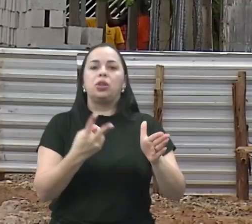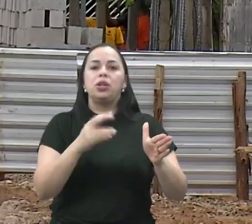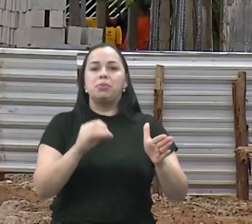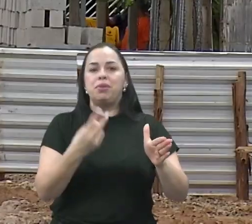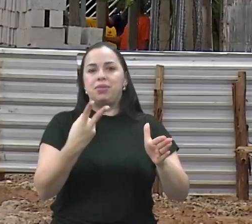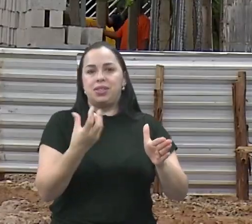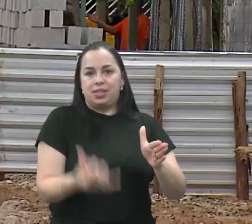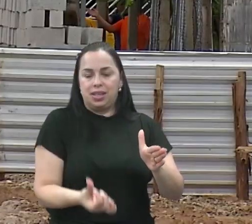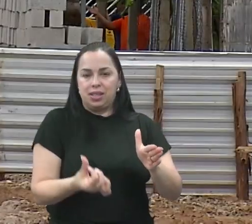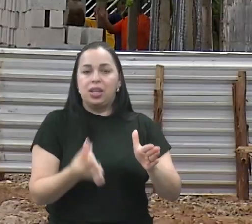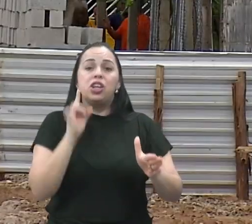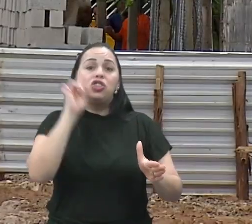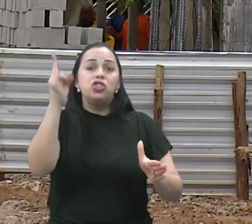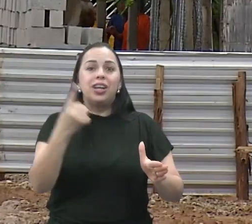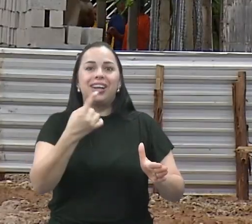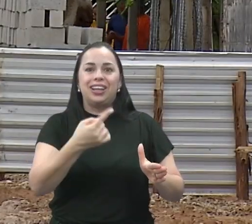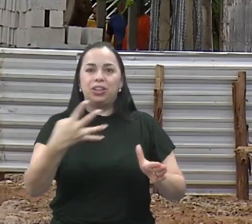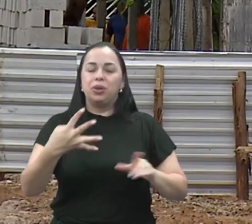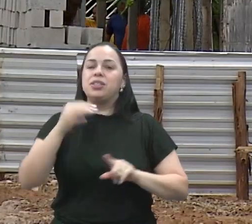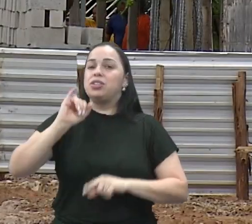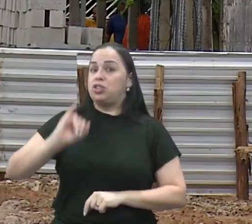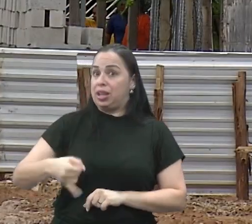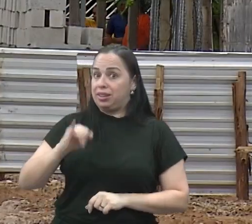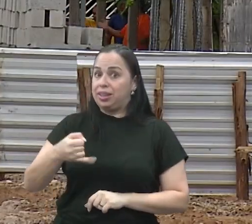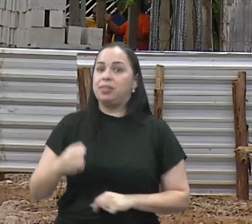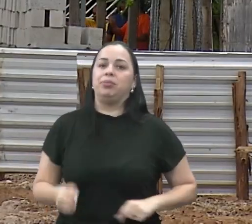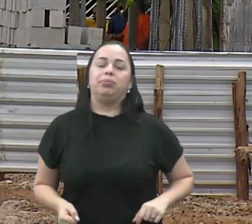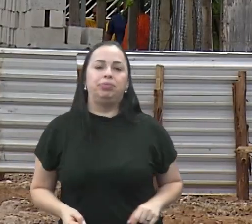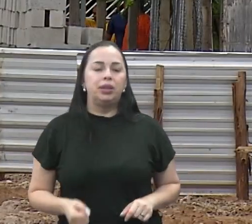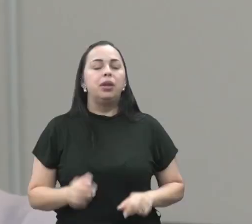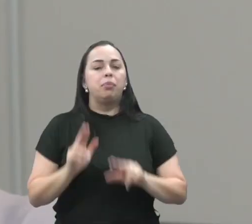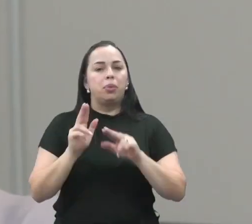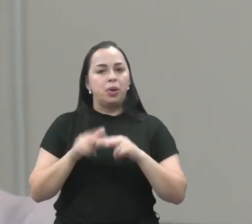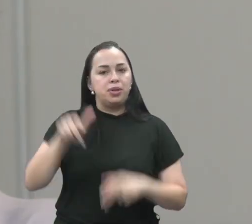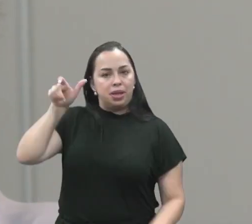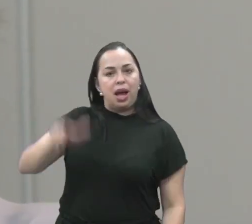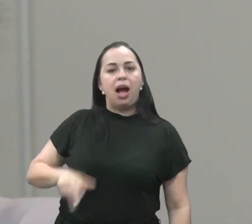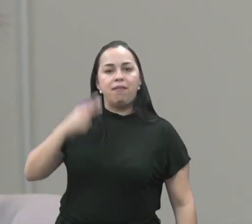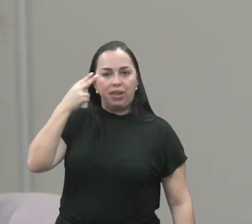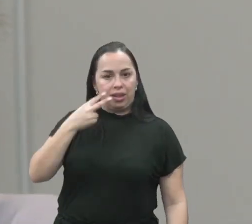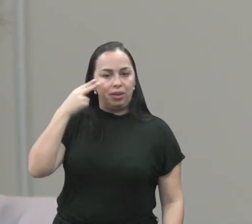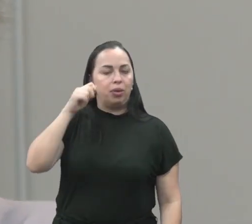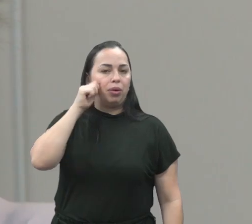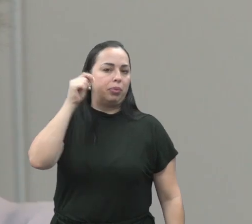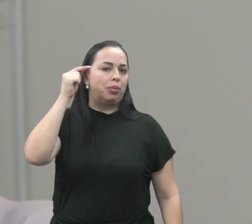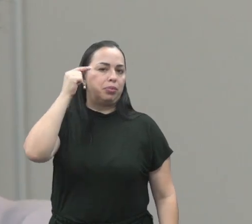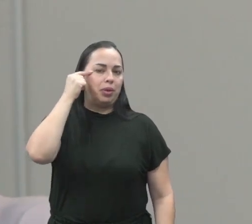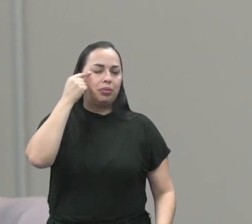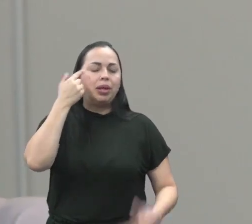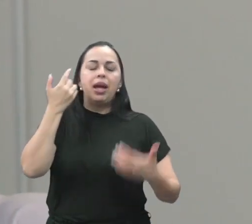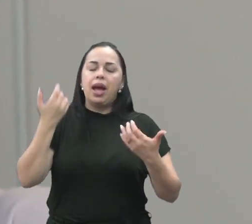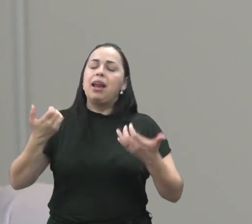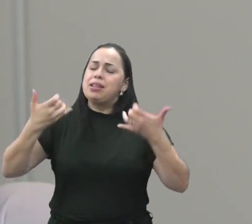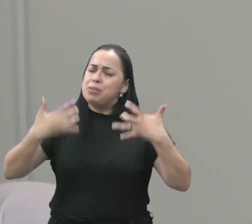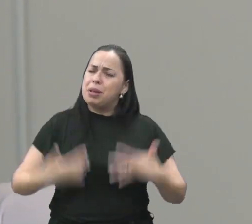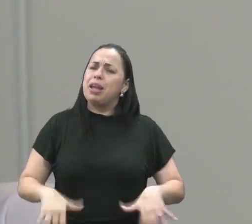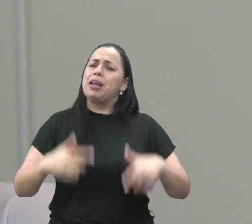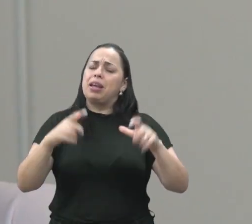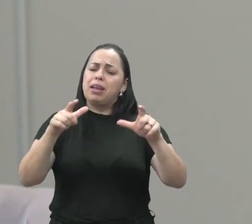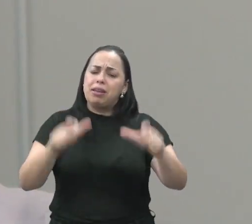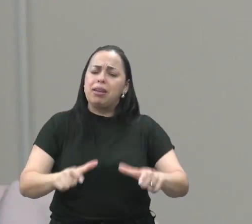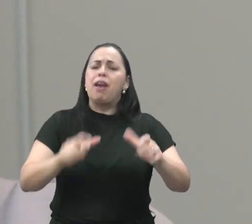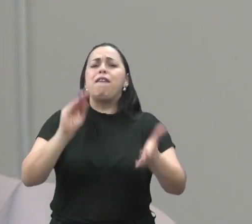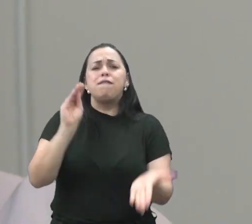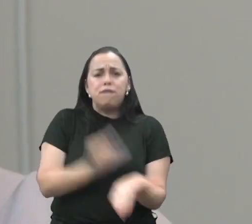ano, com prazo de entrega em 14 de janeiro de 2026. Para a vereadora Amélia Naomi, faltava um local de